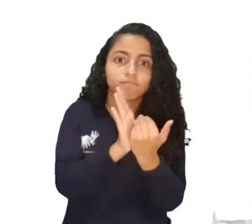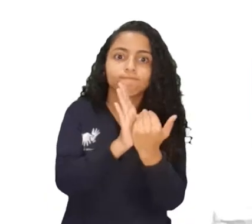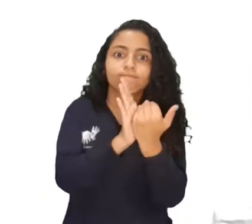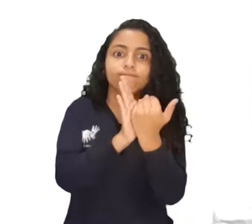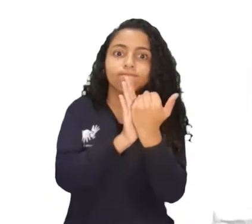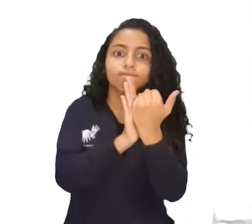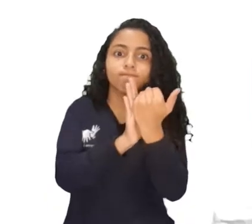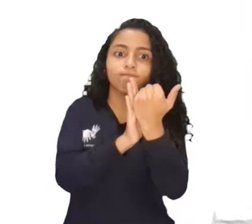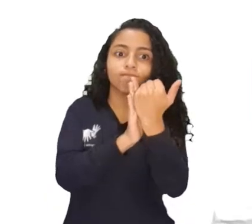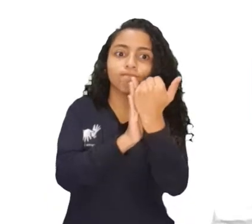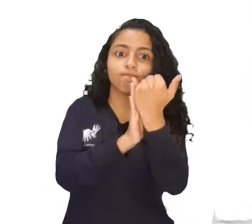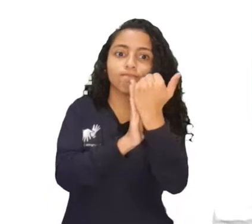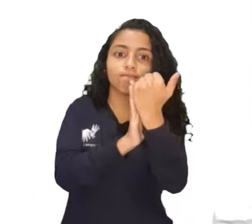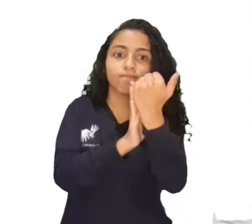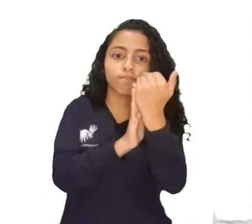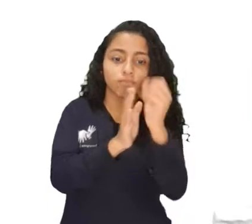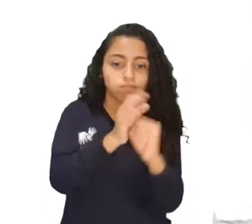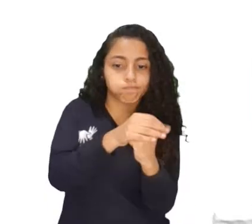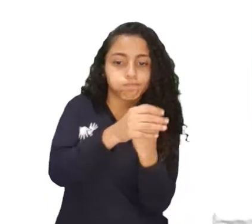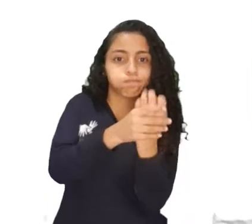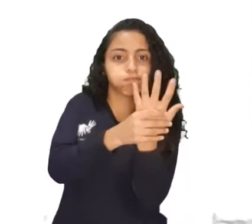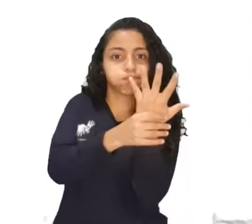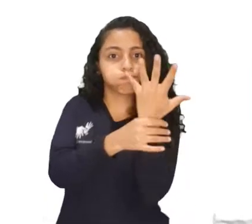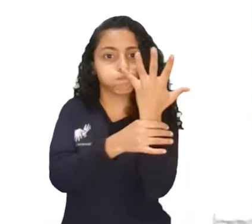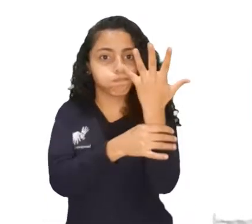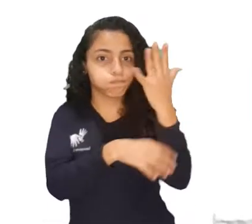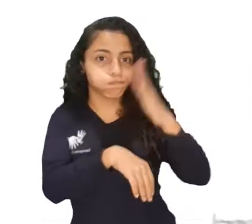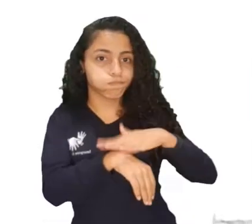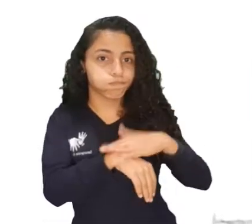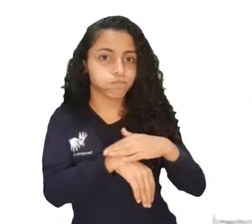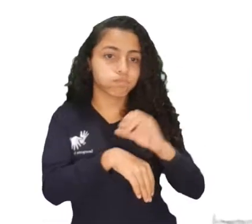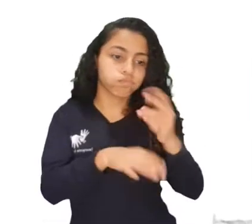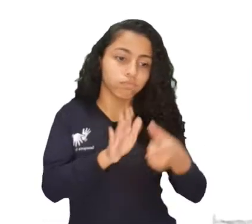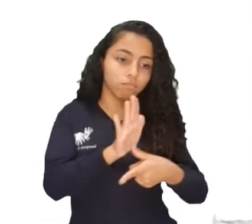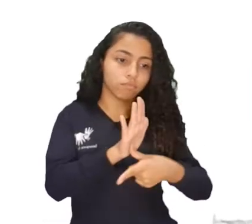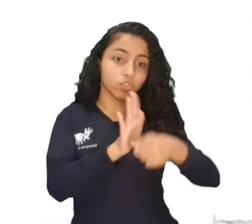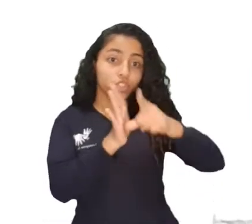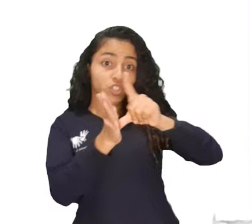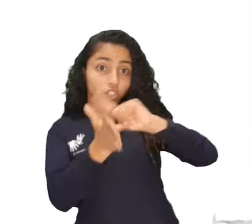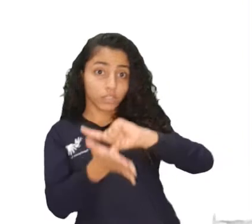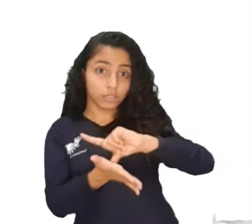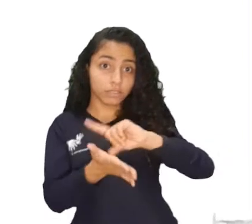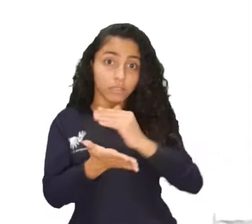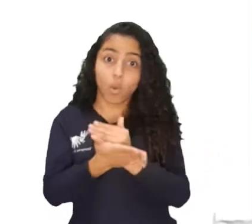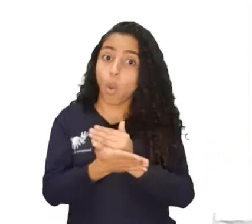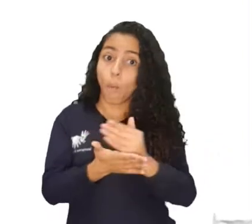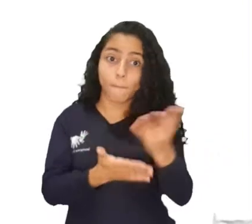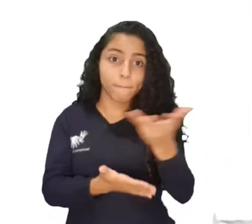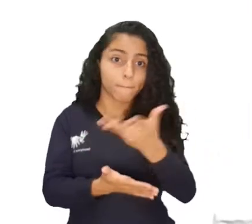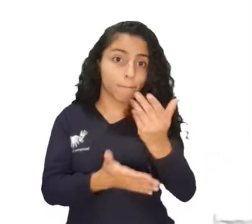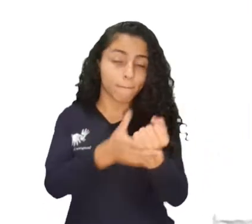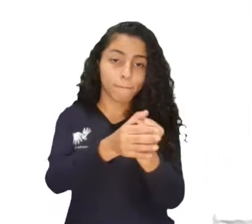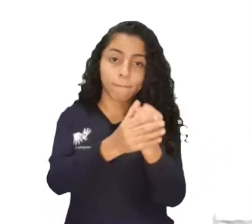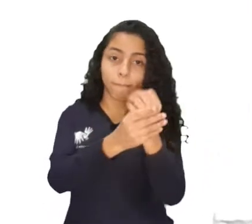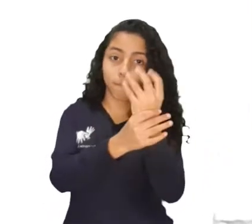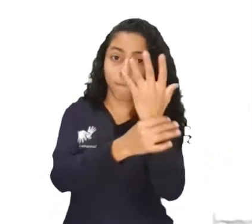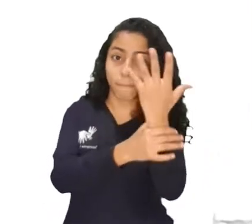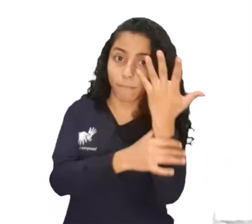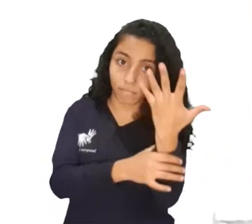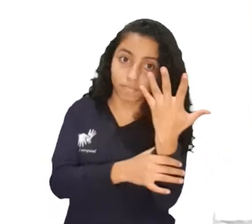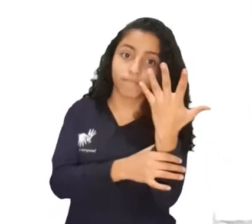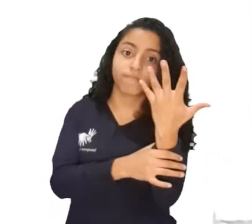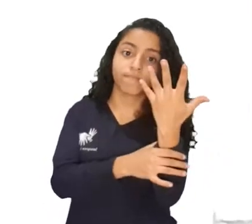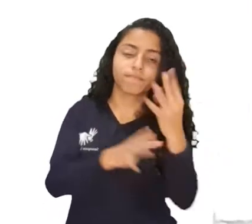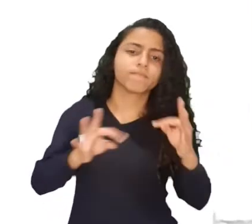estações de crescimento de plantas, o adiantamento desse início da estação de crescimento, tudo isso